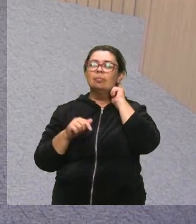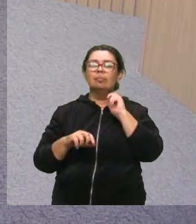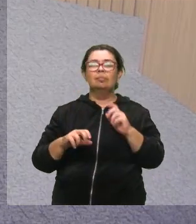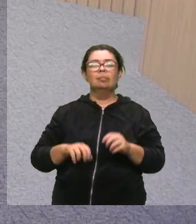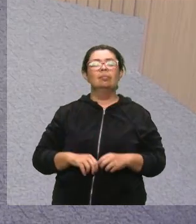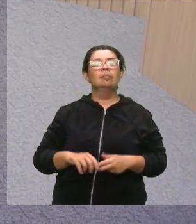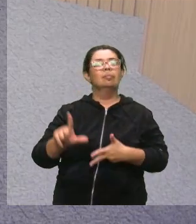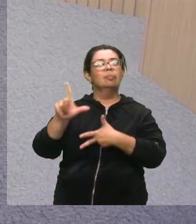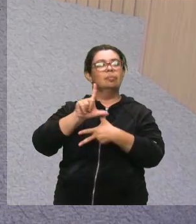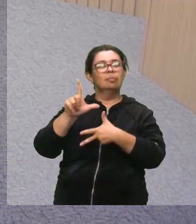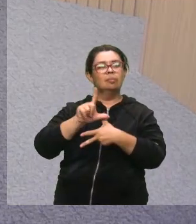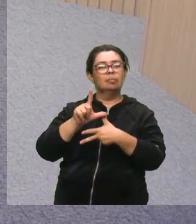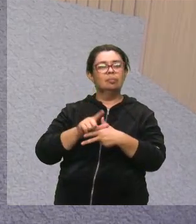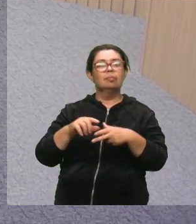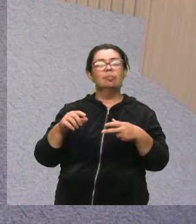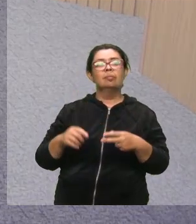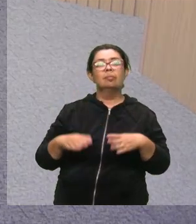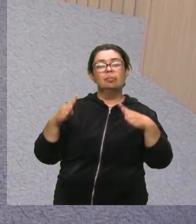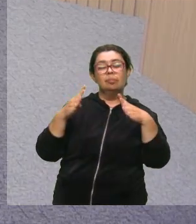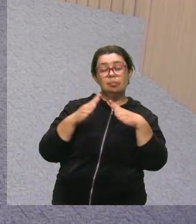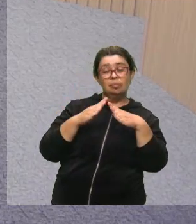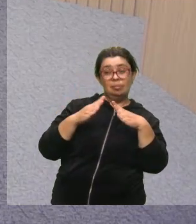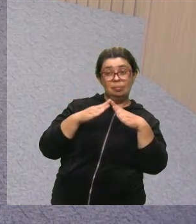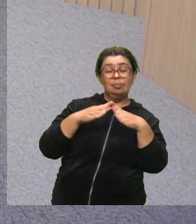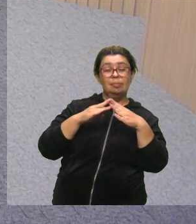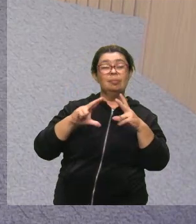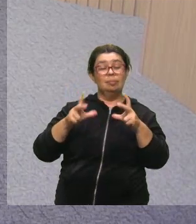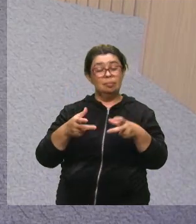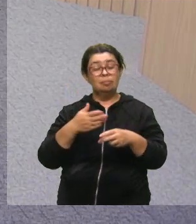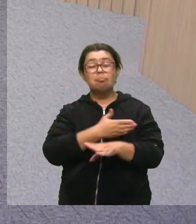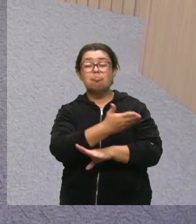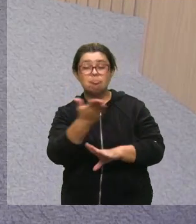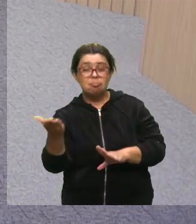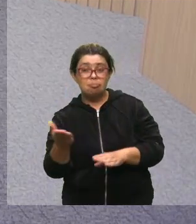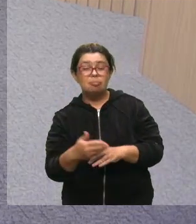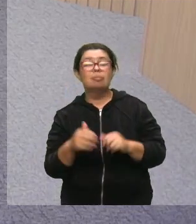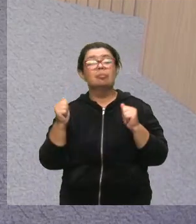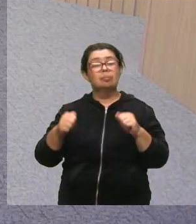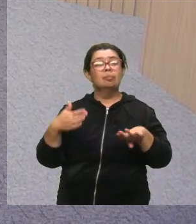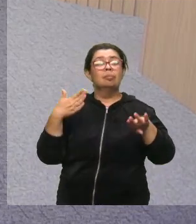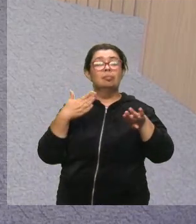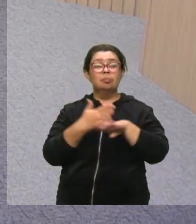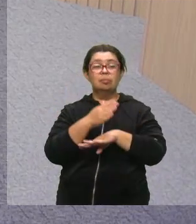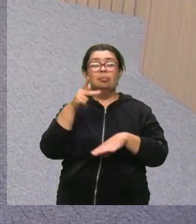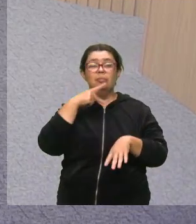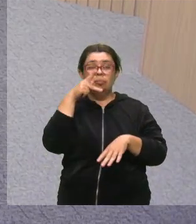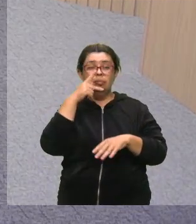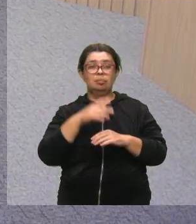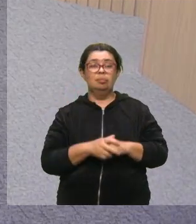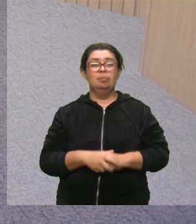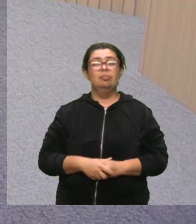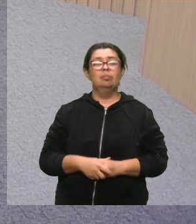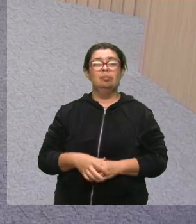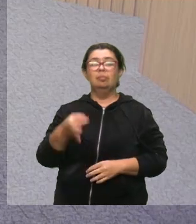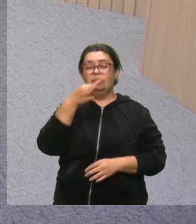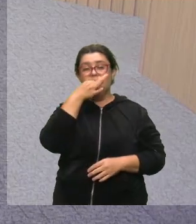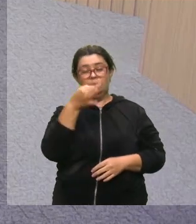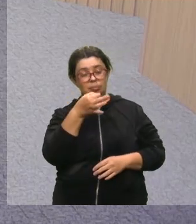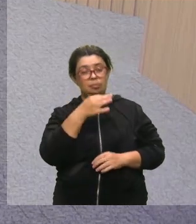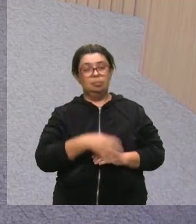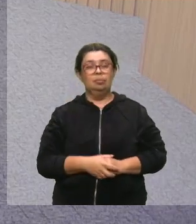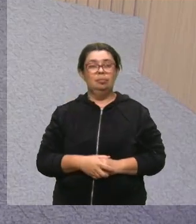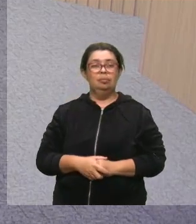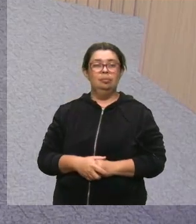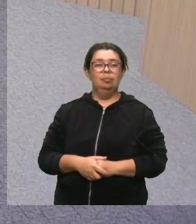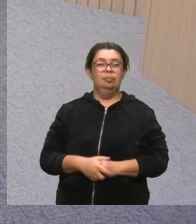Legislativo, a Casa do Povo é a casa de todos vocês, e todos vocês têm direito de participar, de falar, de dar suas sugestões, e é para isso que a gente está